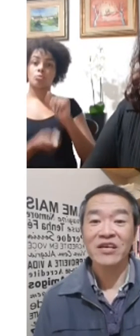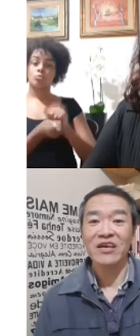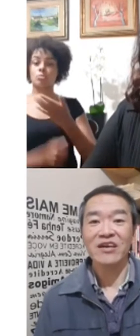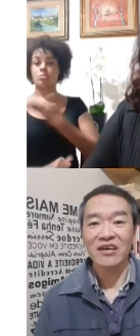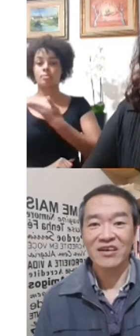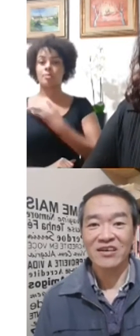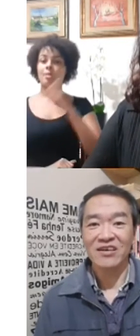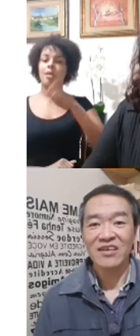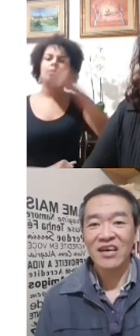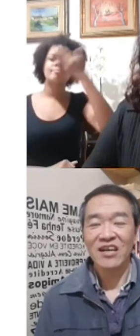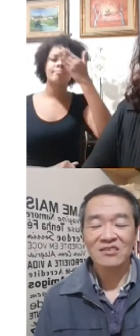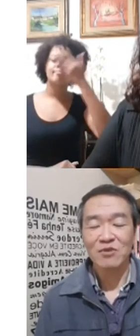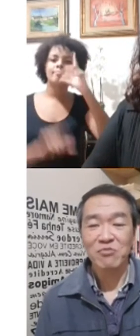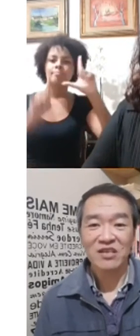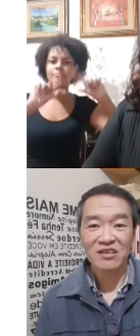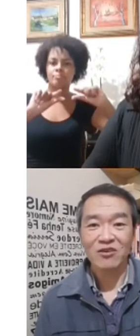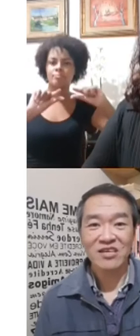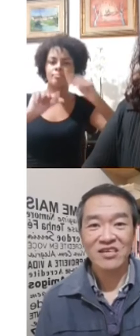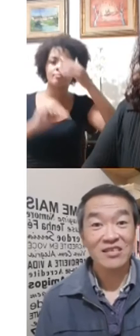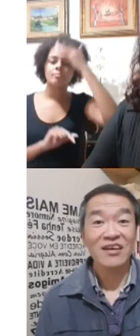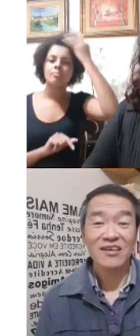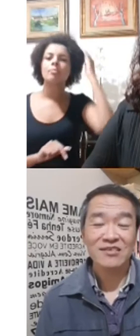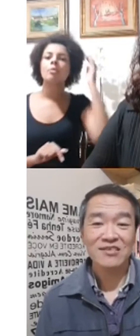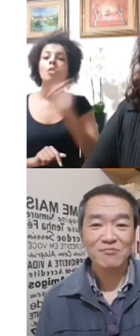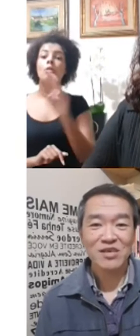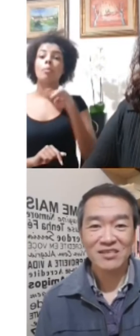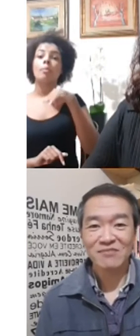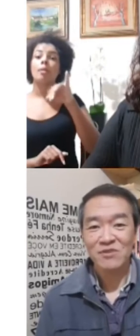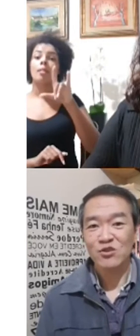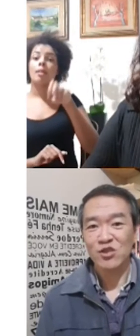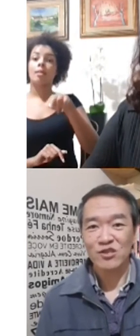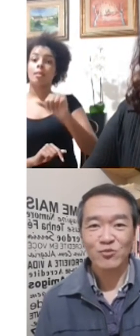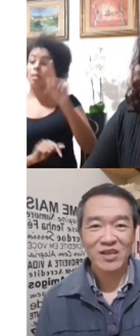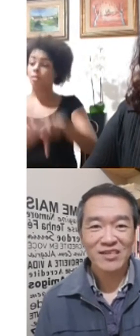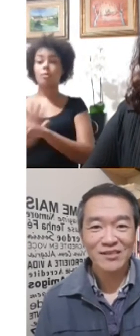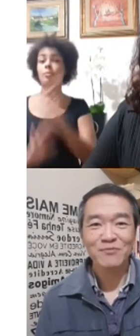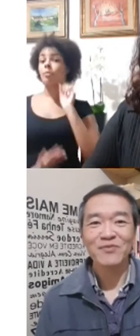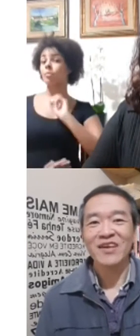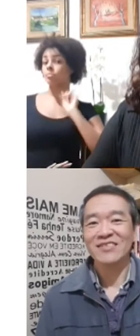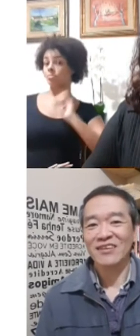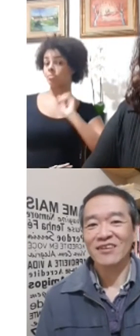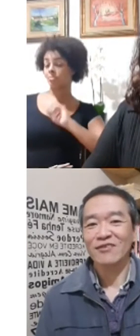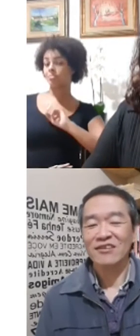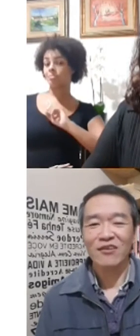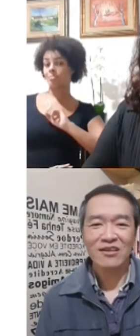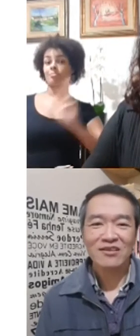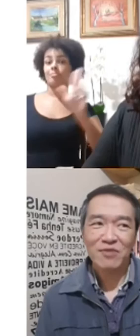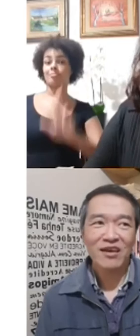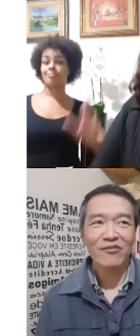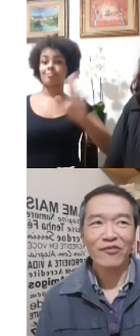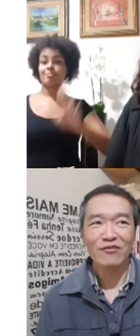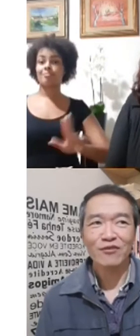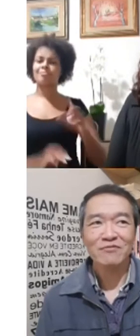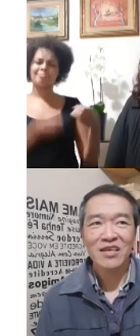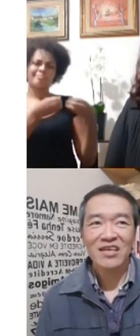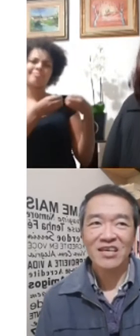visão, ela chama Milena Rodrigues, ela é de Minas, de Uberlândia, certo? Então, ela